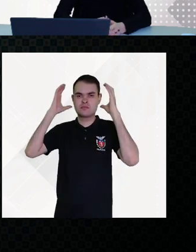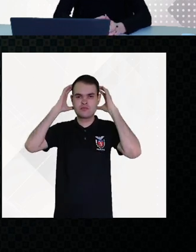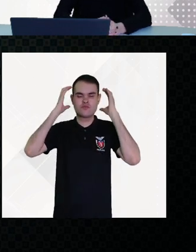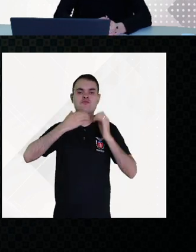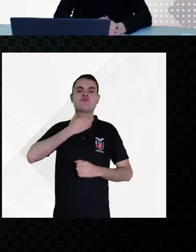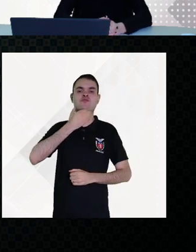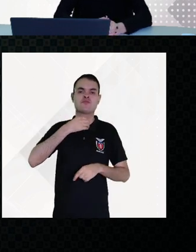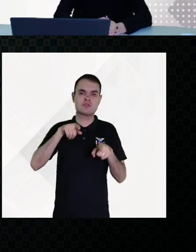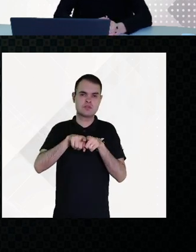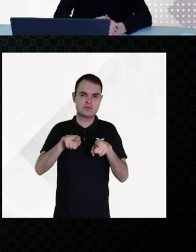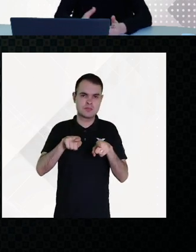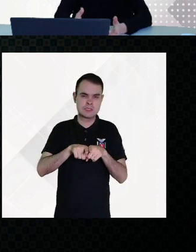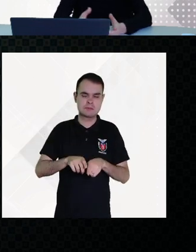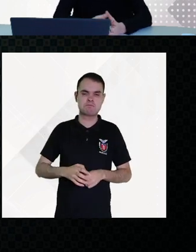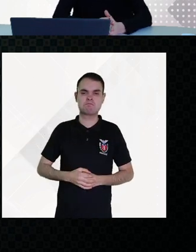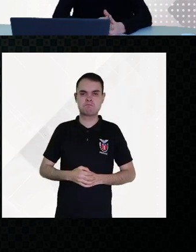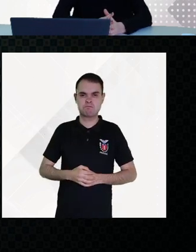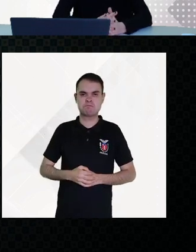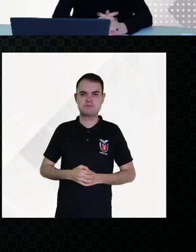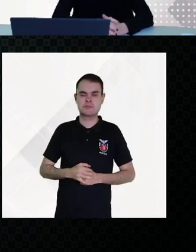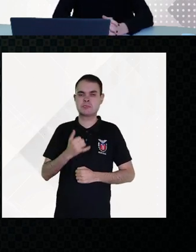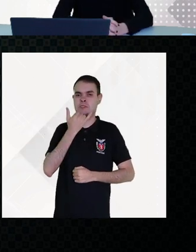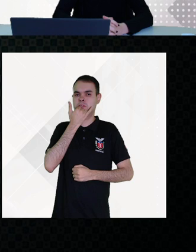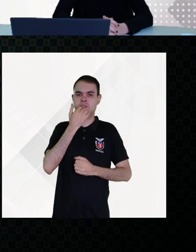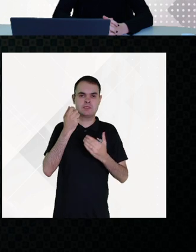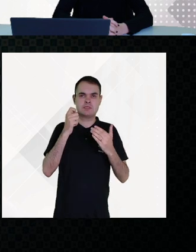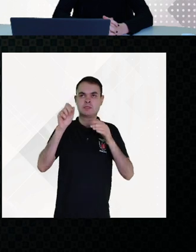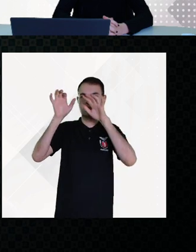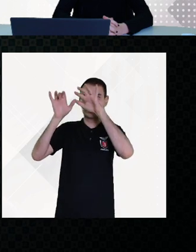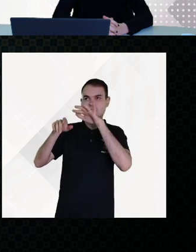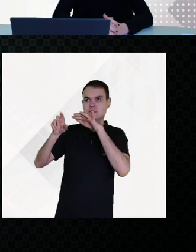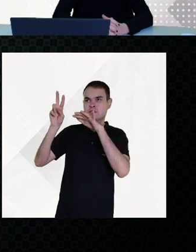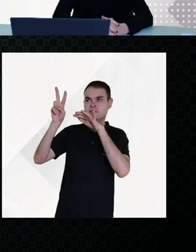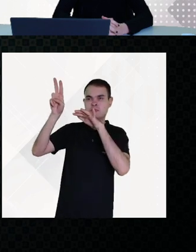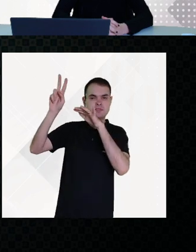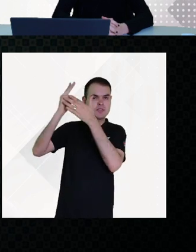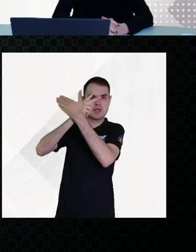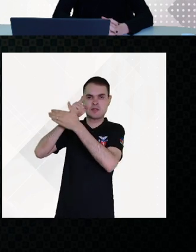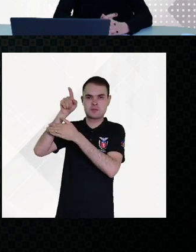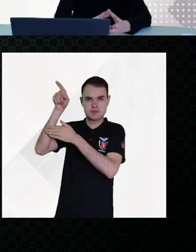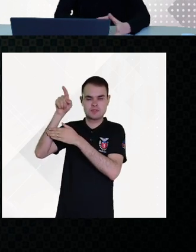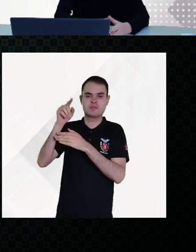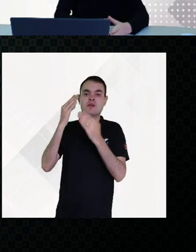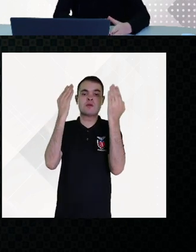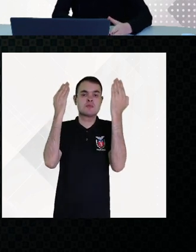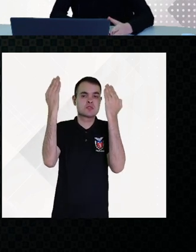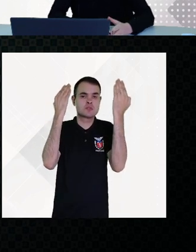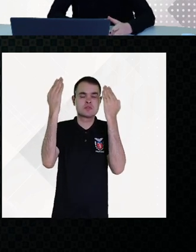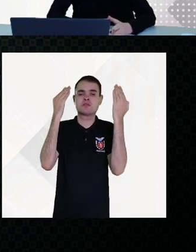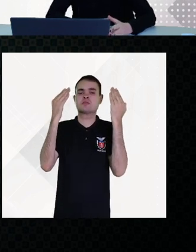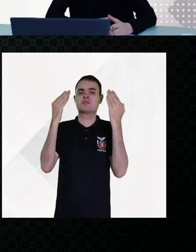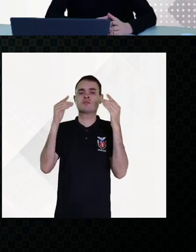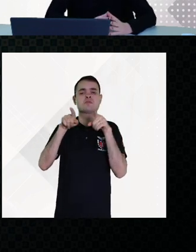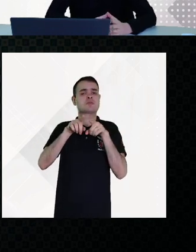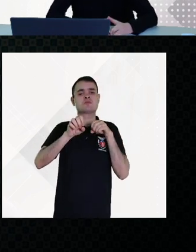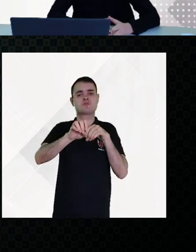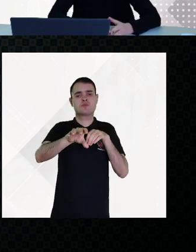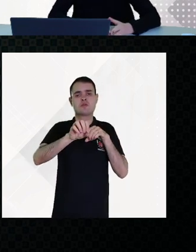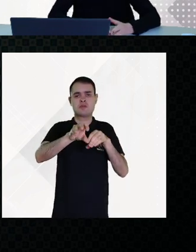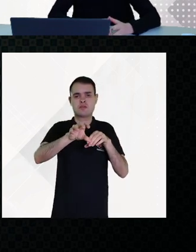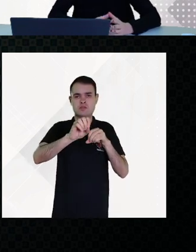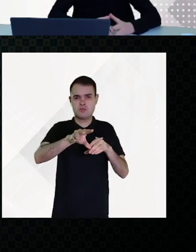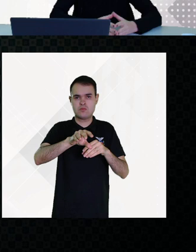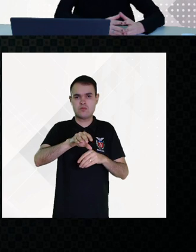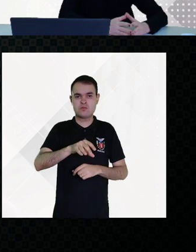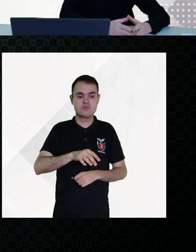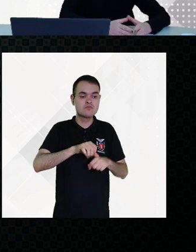fonoaudiologia, está escrito errado, perdão, a psicologia e a educação. Tá? Então, se a gente conhecer esse